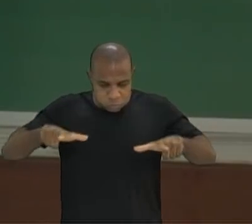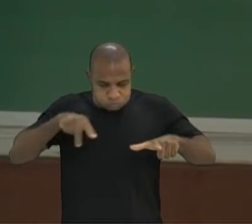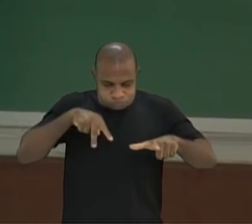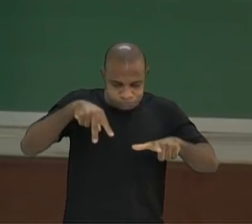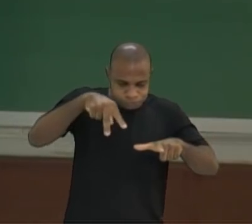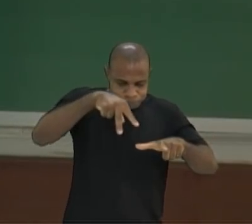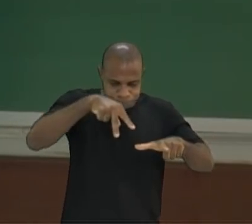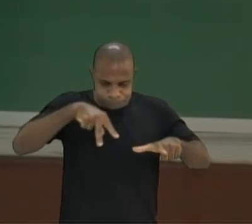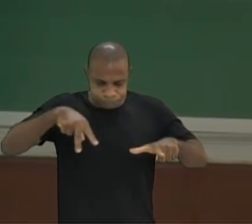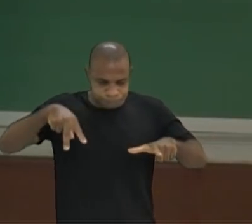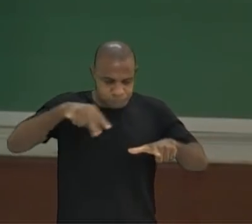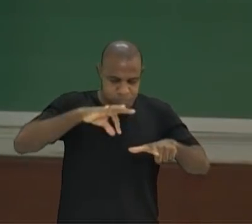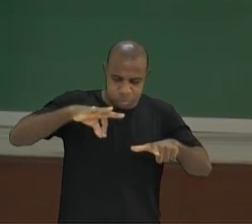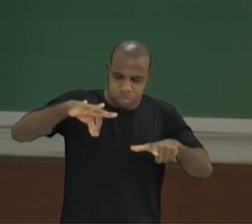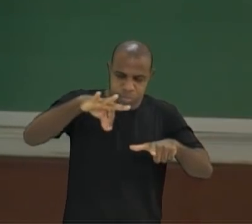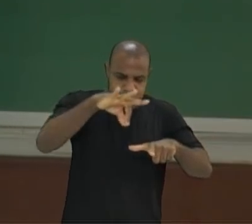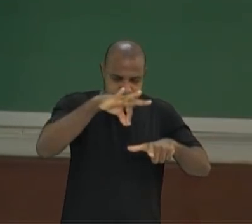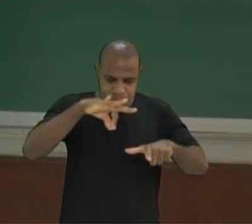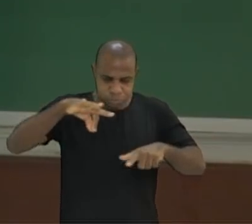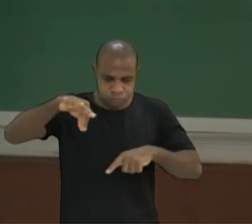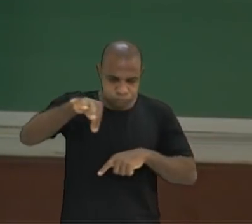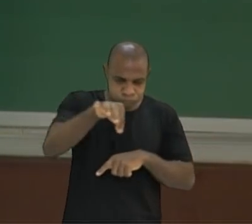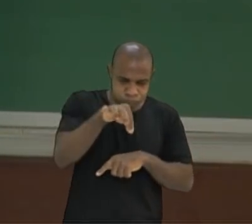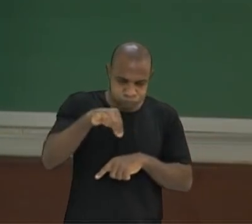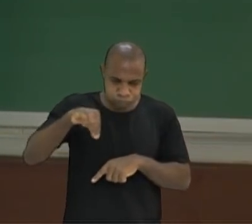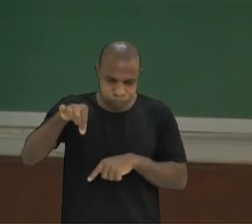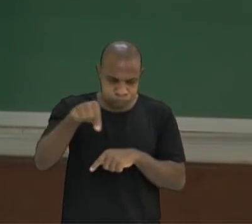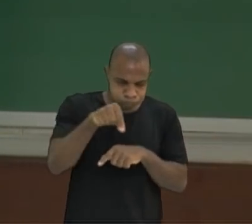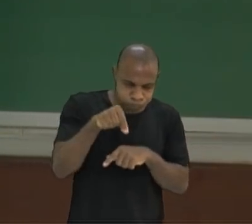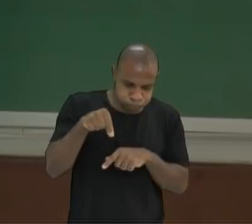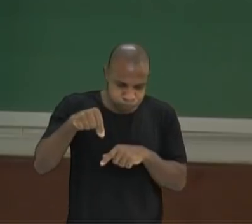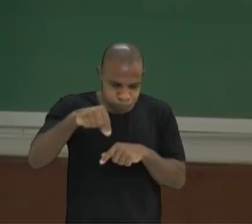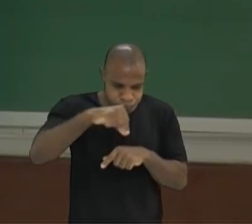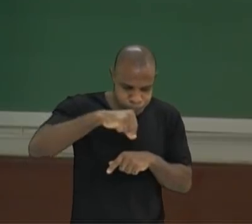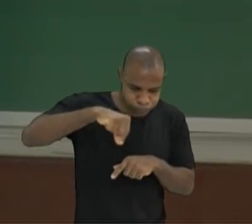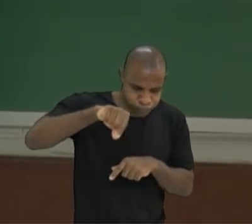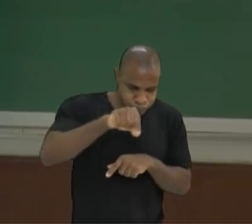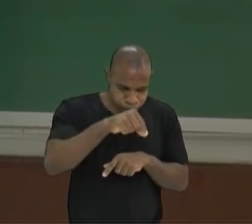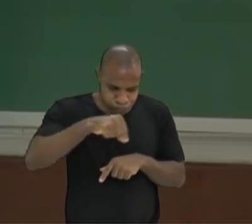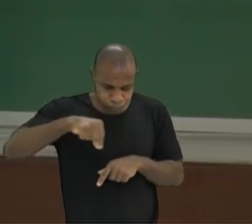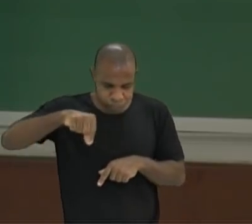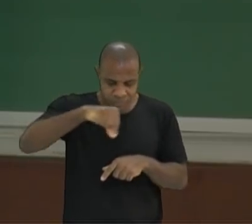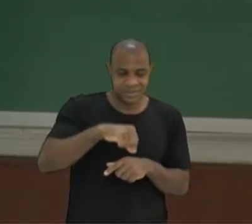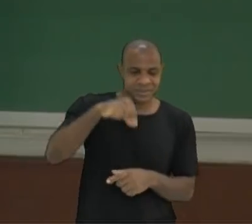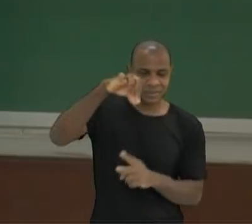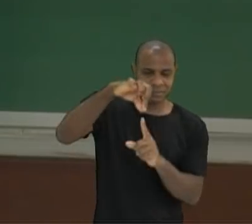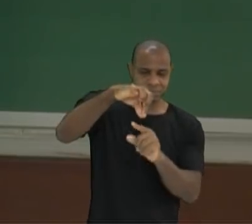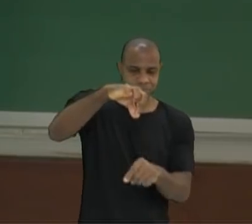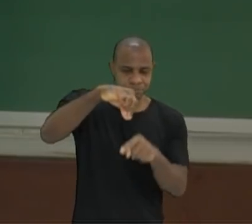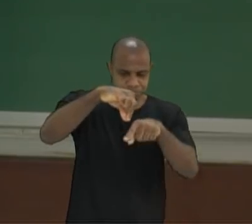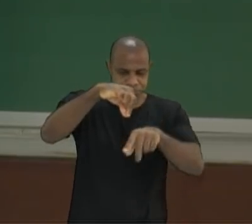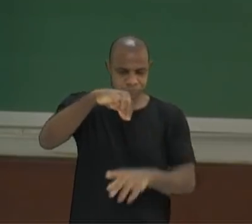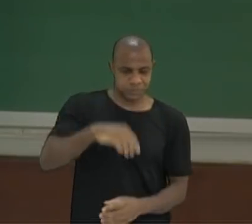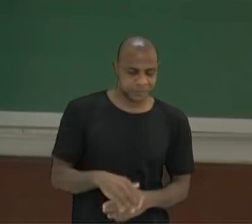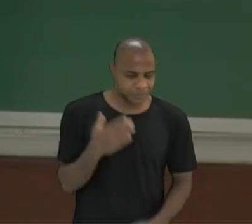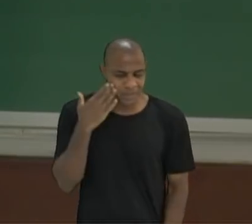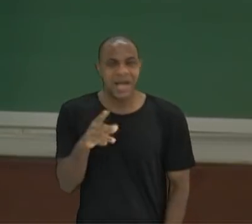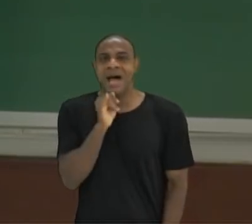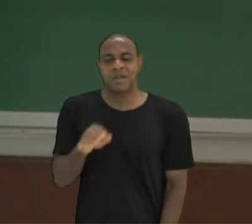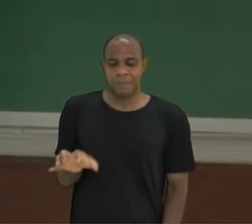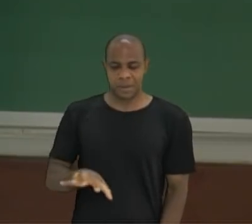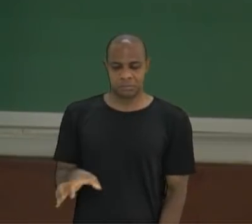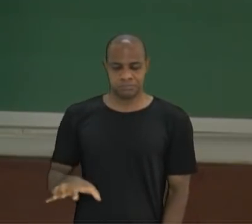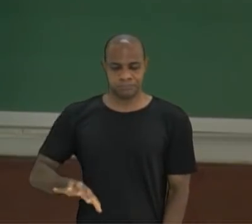sensoriamento remoto nos traz essas oportunidades. E quando você está lá com o seu mouse, né, rolando a barrinha,